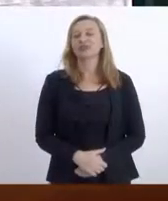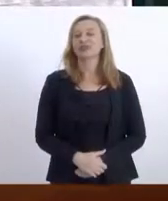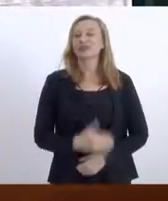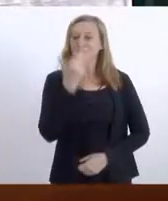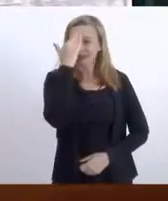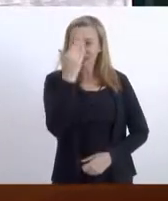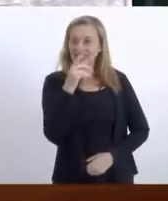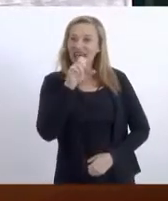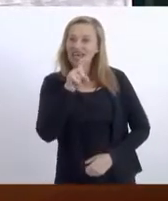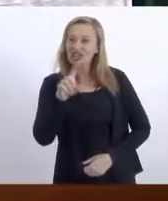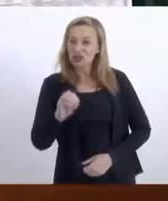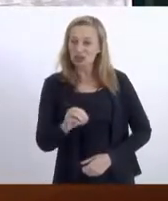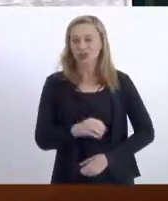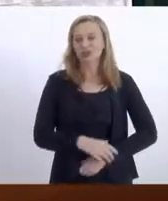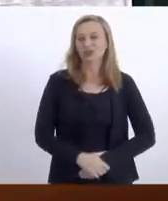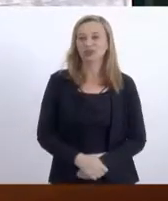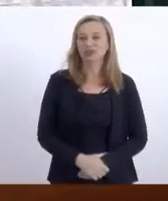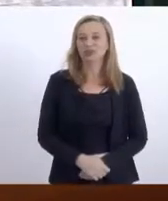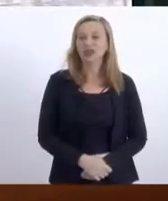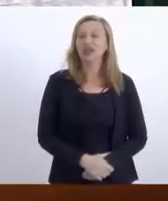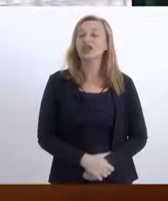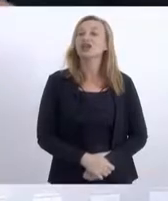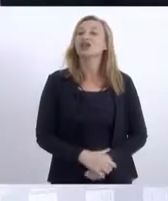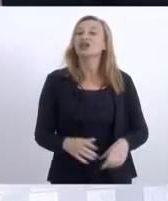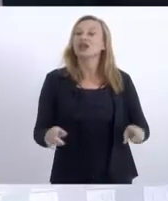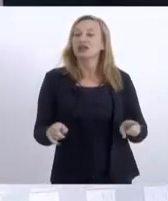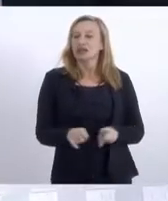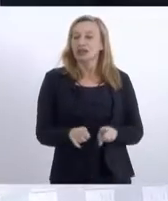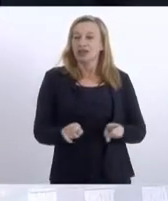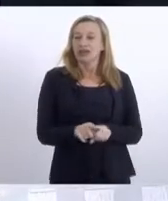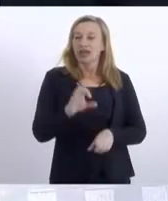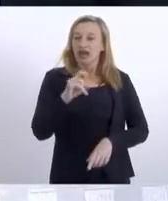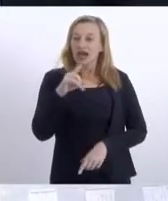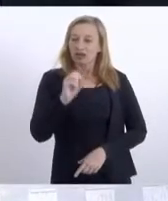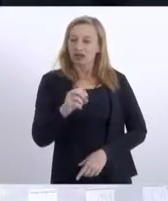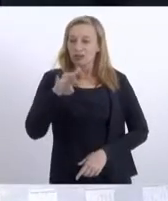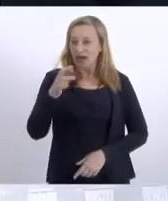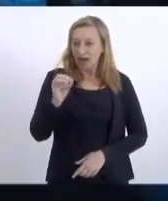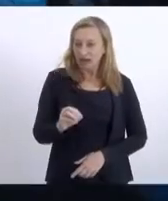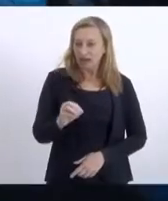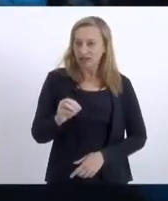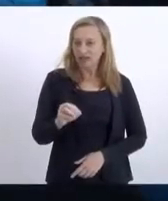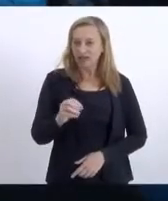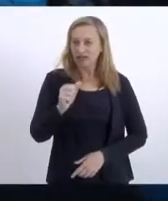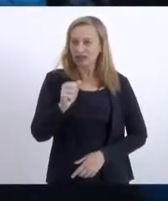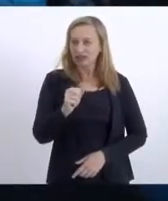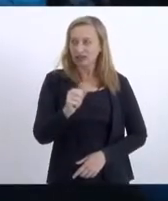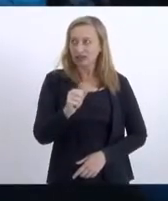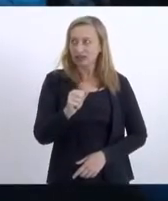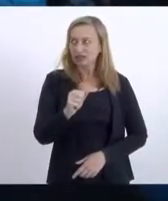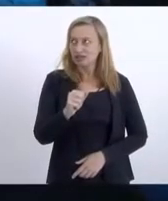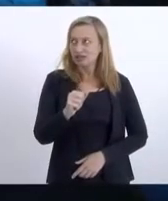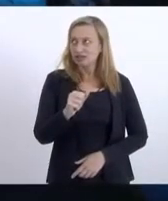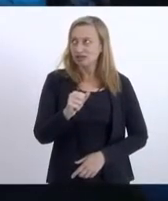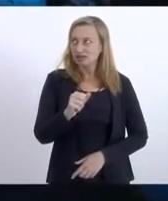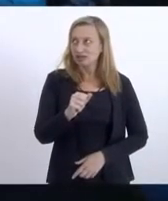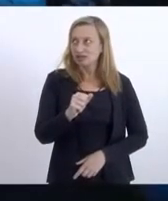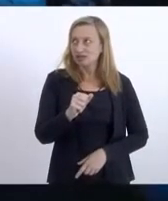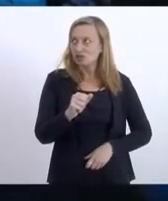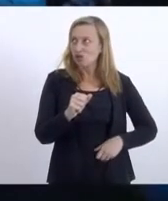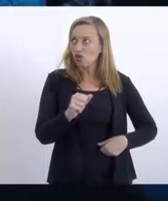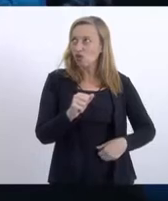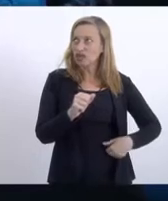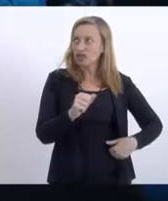Obrigado, Ézio. Estão conosco também Carlos Magno da Silva Teles, vereador de Miracema,